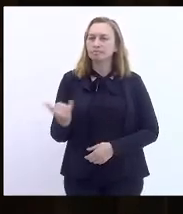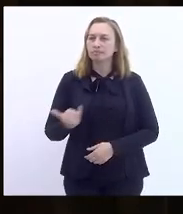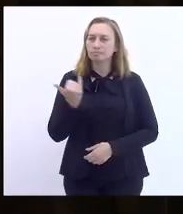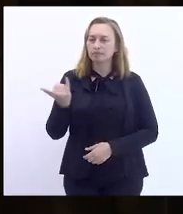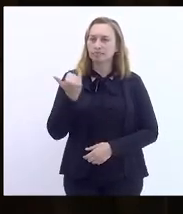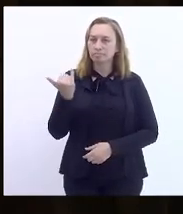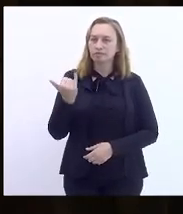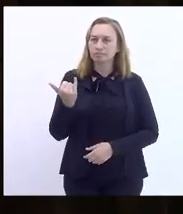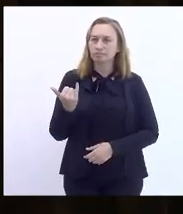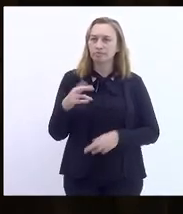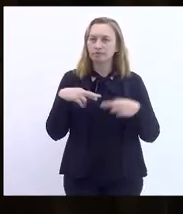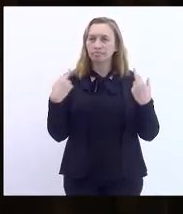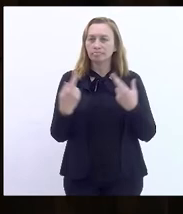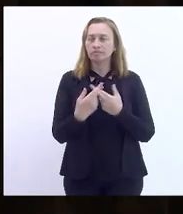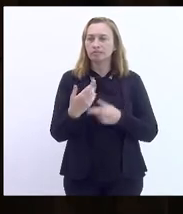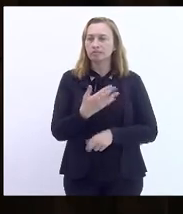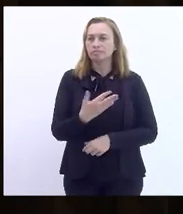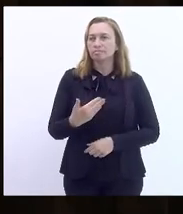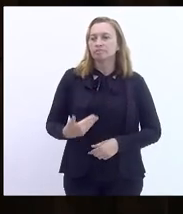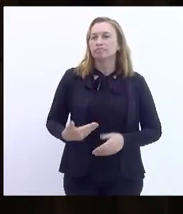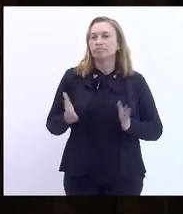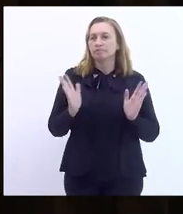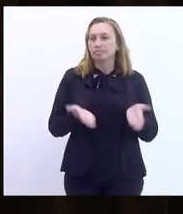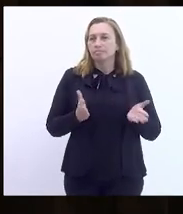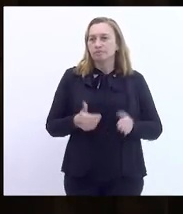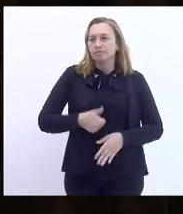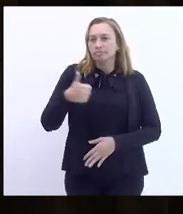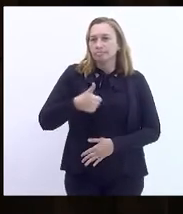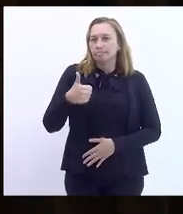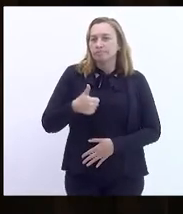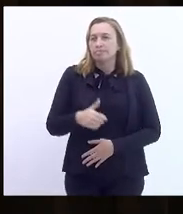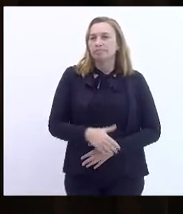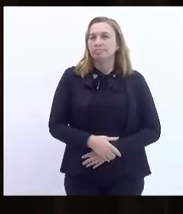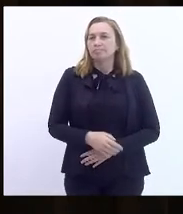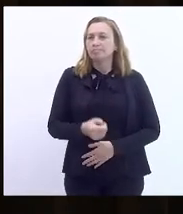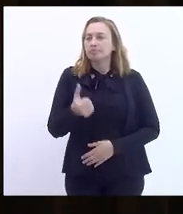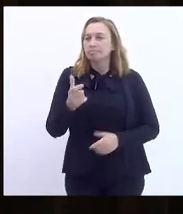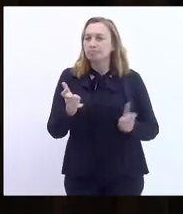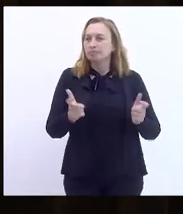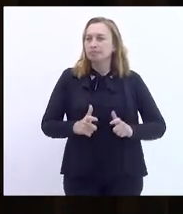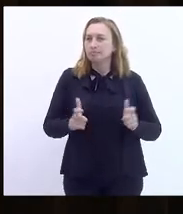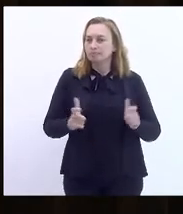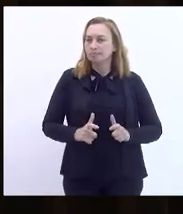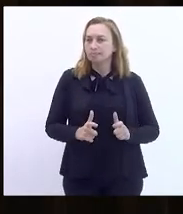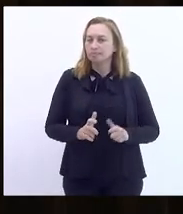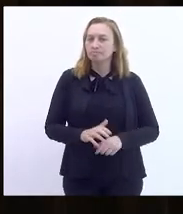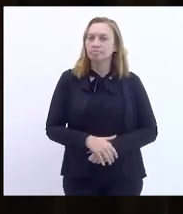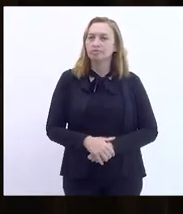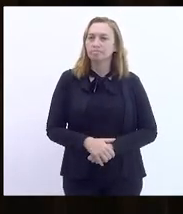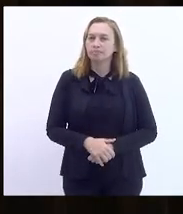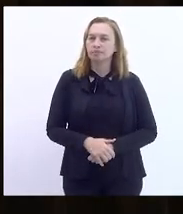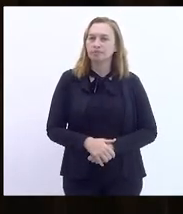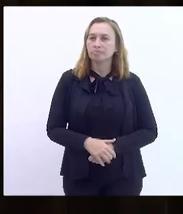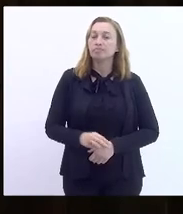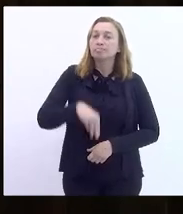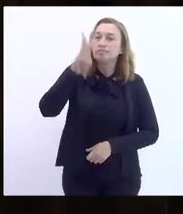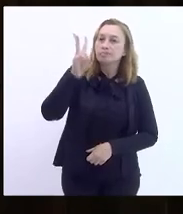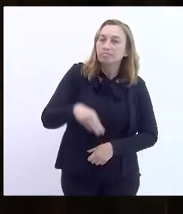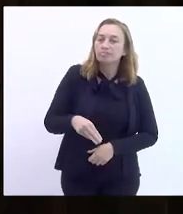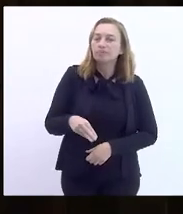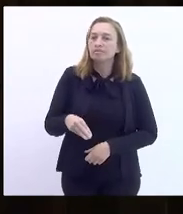importante a gente tá fazendo essa Audiência hoje primeiro porque a gente tem bem pouco espaço onde quem é isso